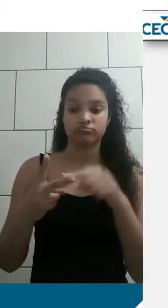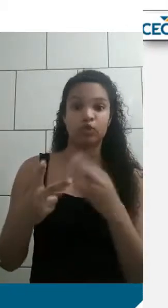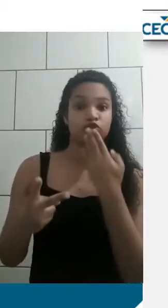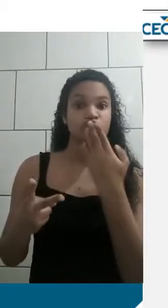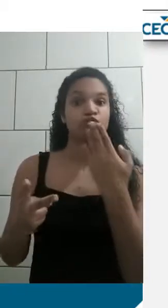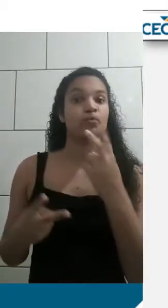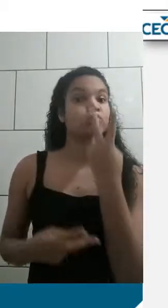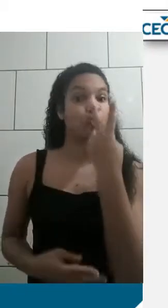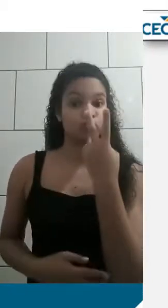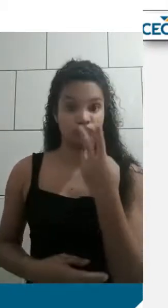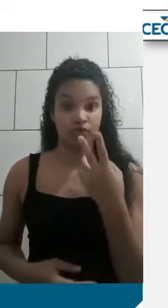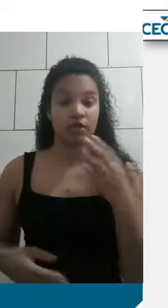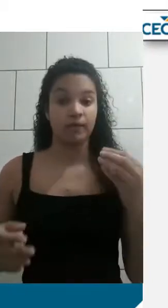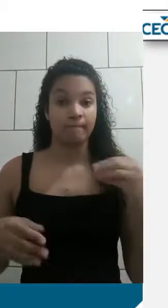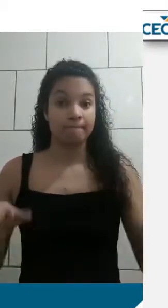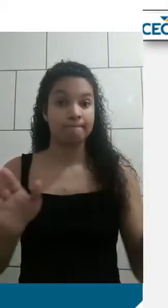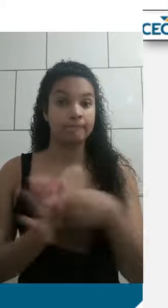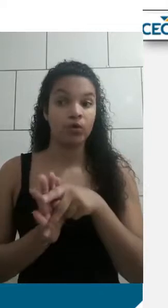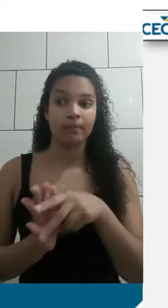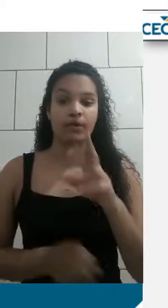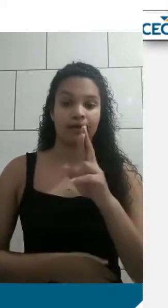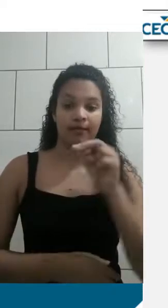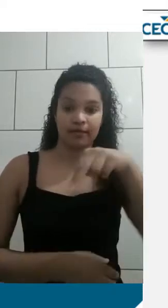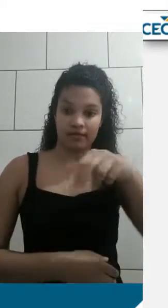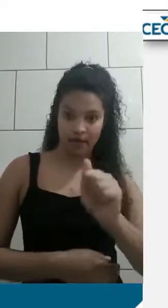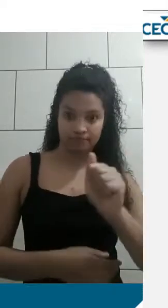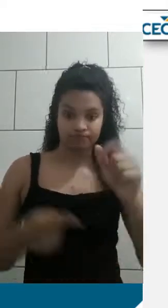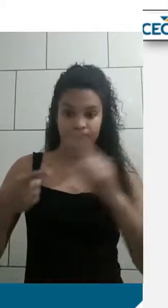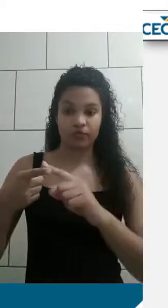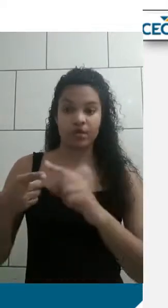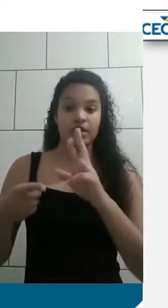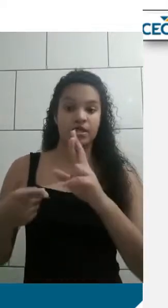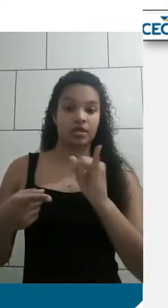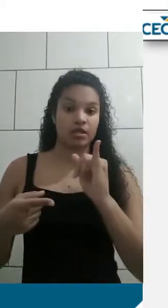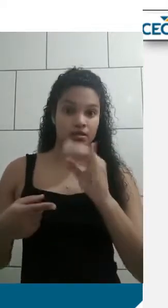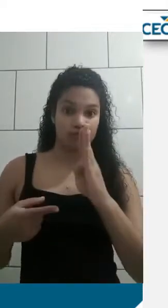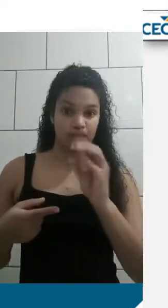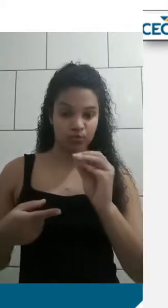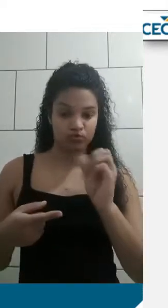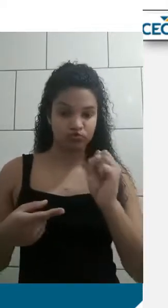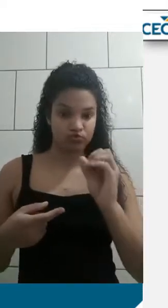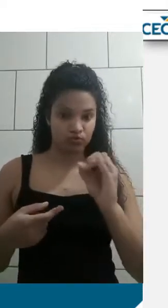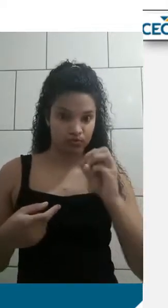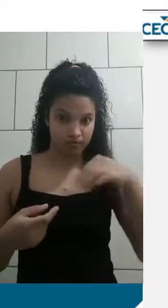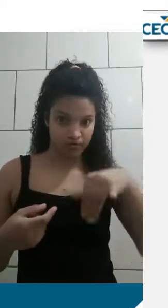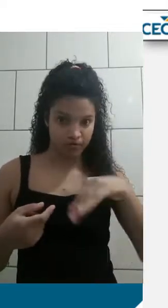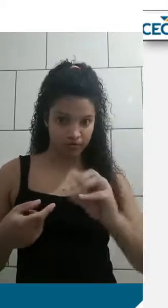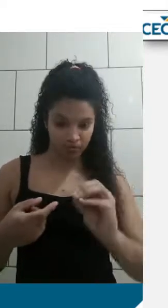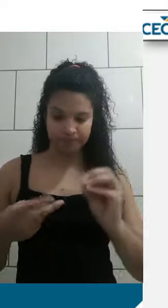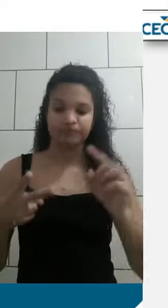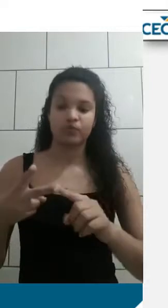o RNA ribossômico e o RNA transportador, que funcionam como auxiliares do DNA no